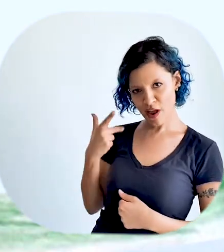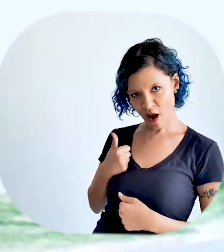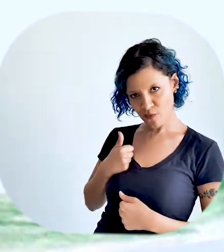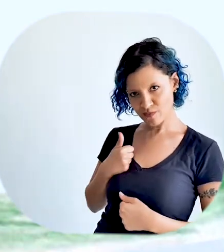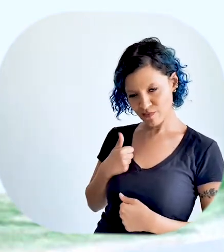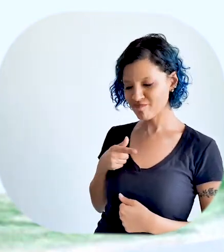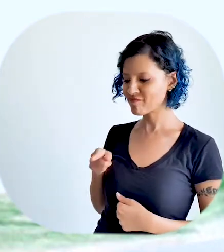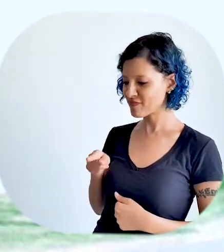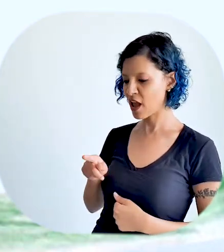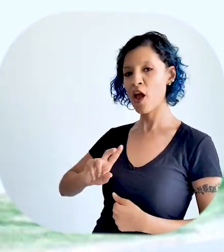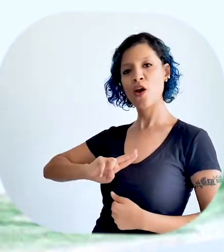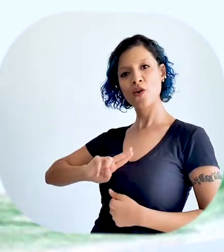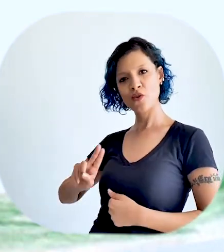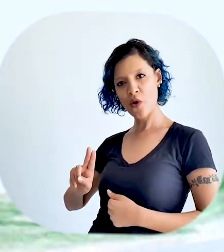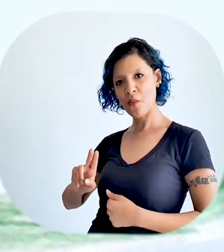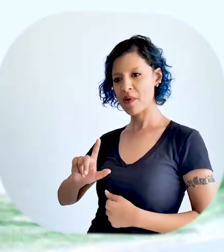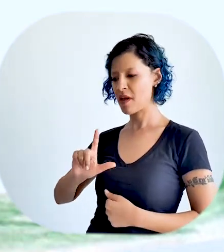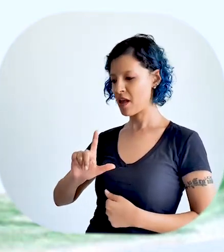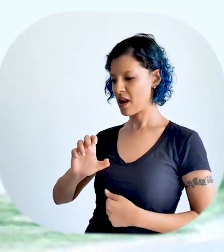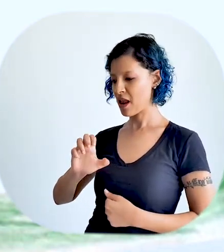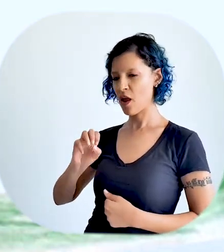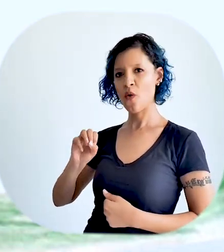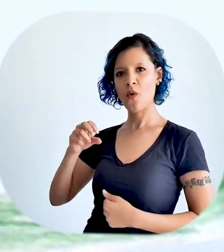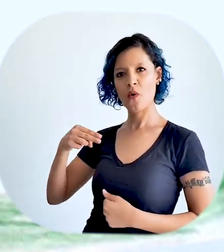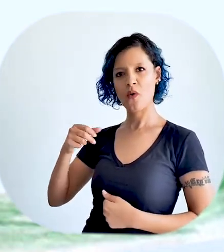chamar Leonardo